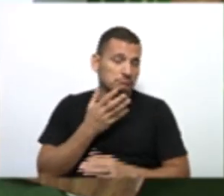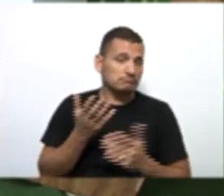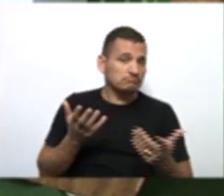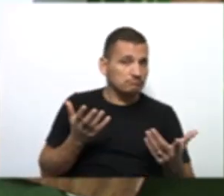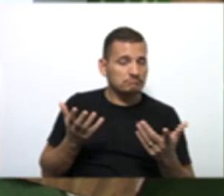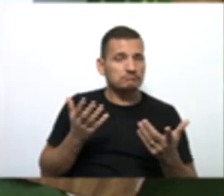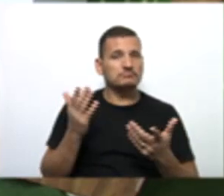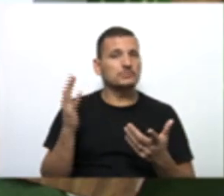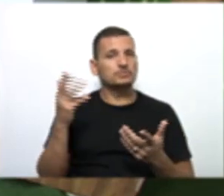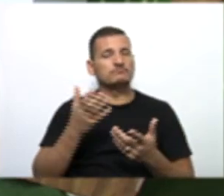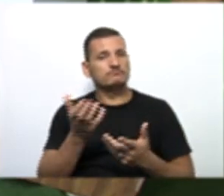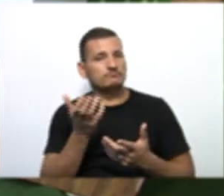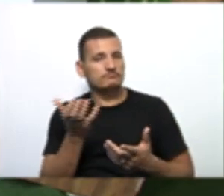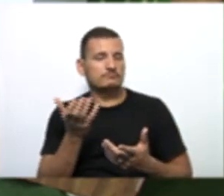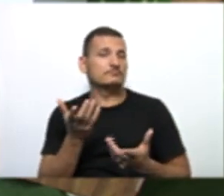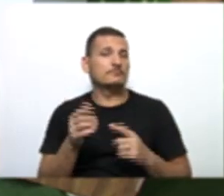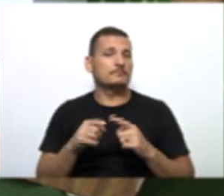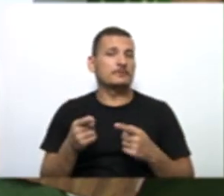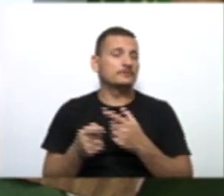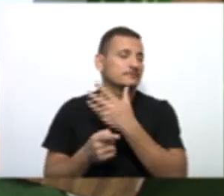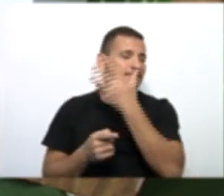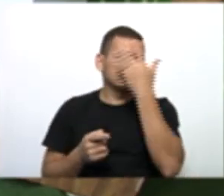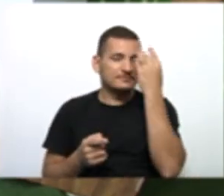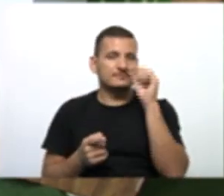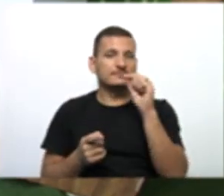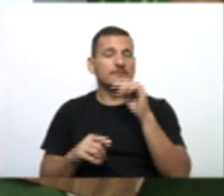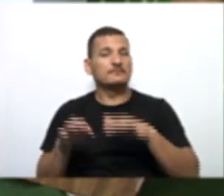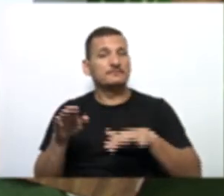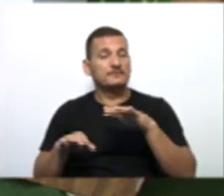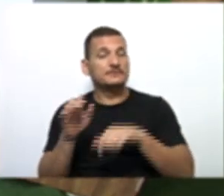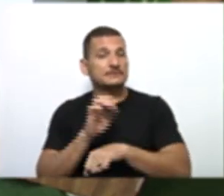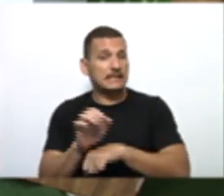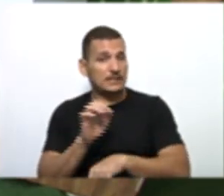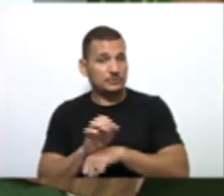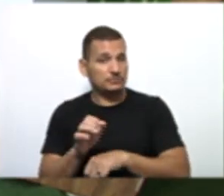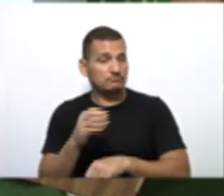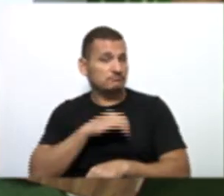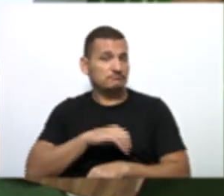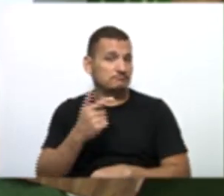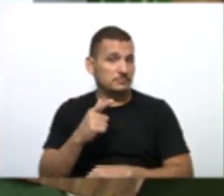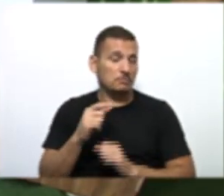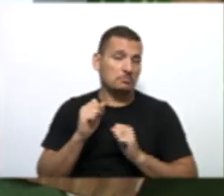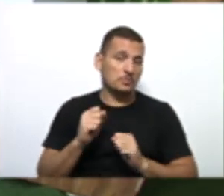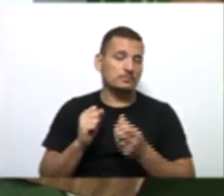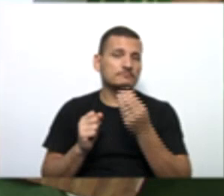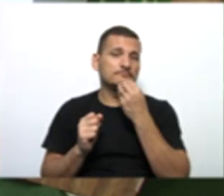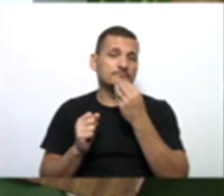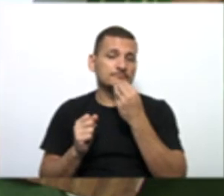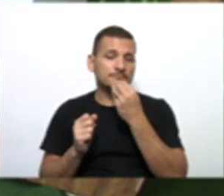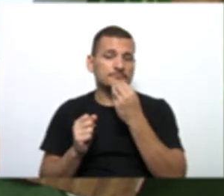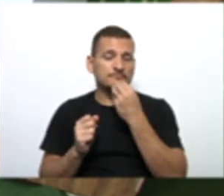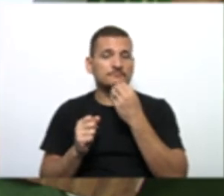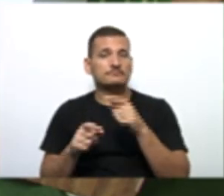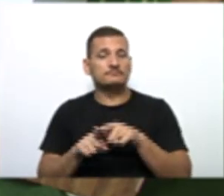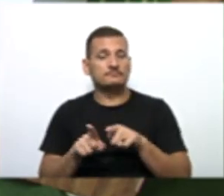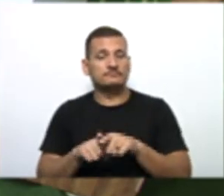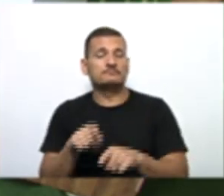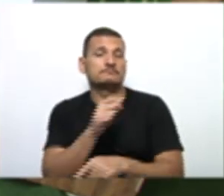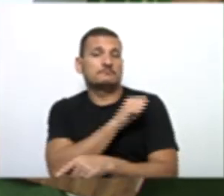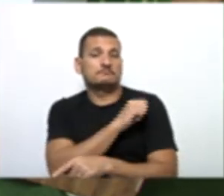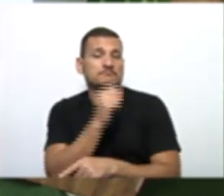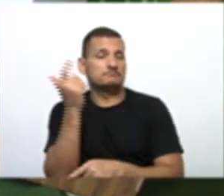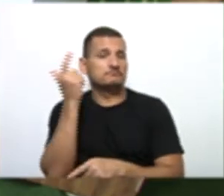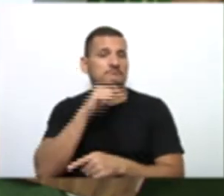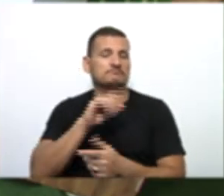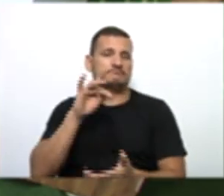remunerado? Mas esquecem que o estágio não remunerado, né, o estágio obrigatório, pode ser uma grande oportunidade para que o aluno consiga realmente